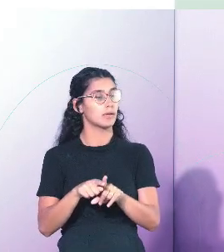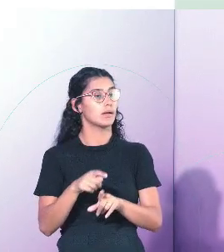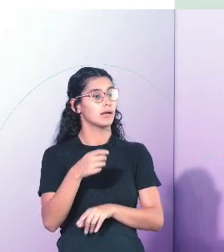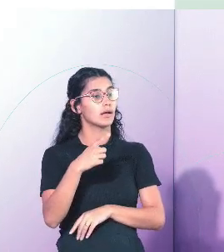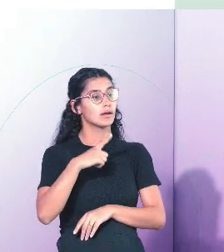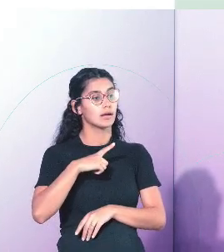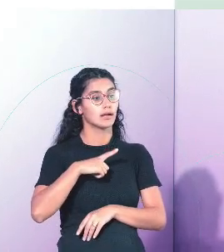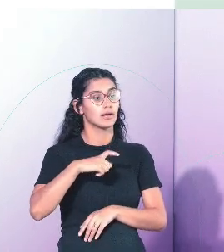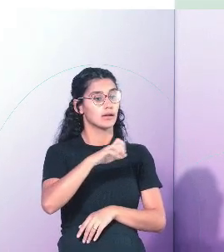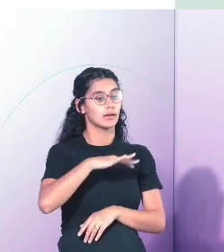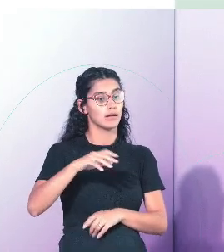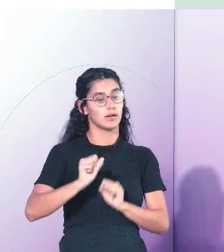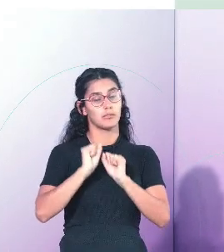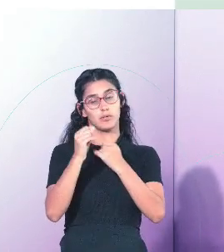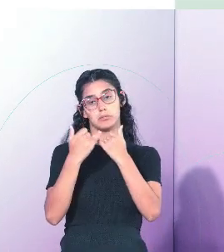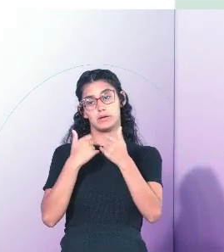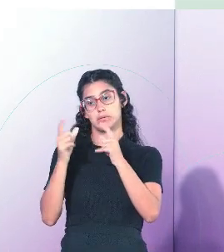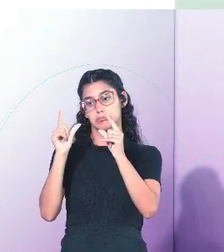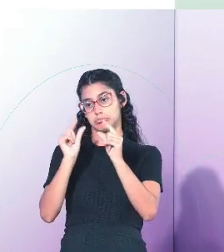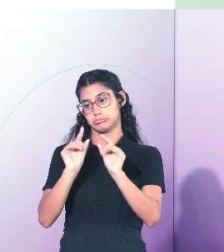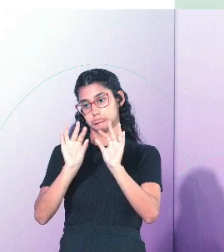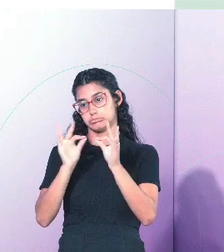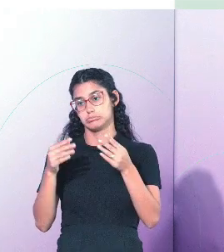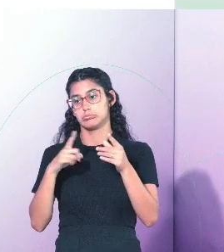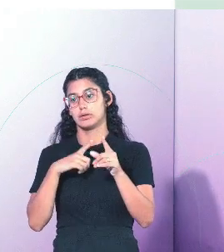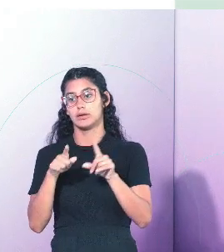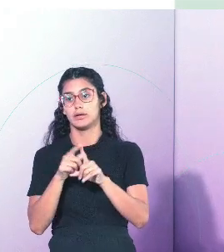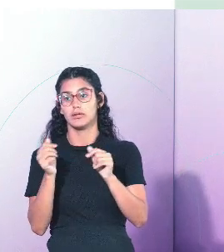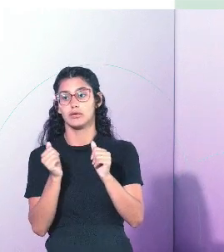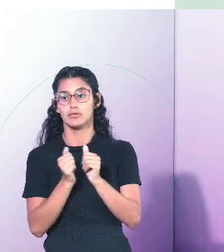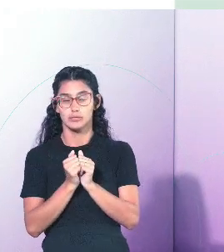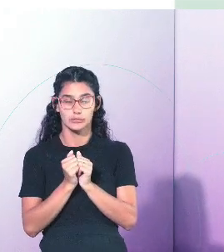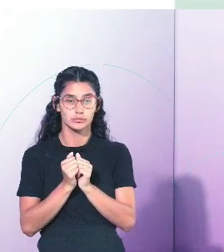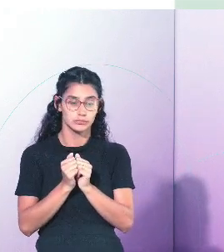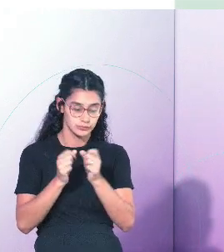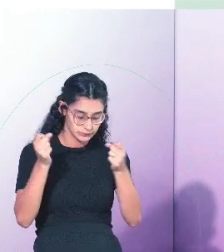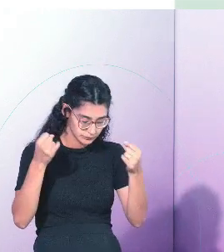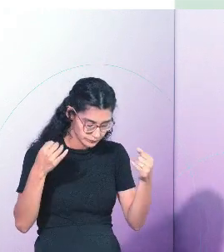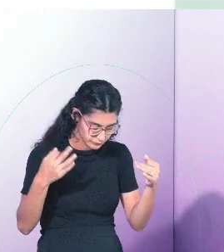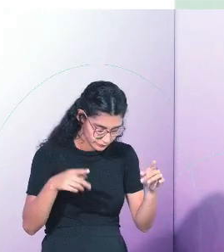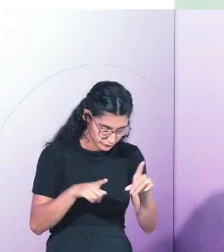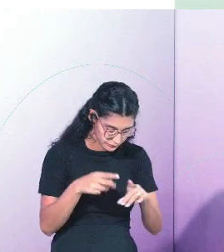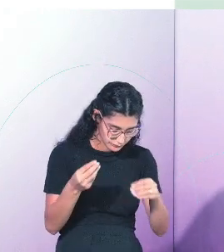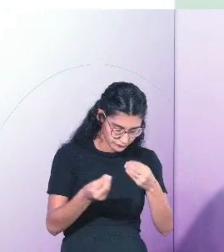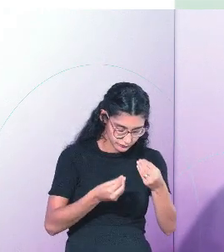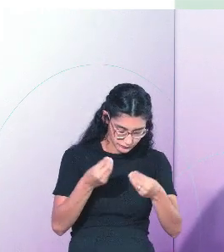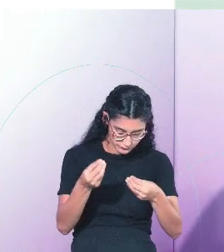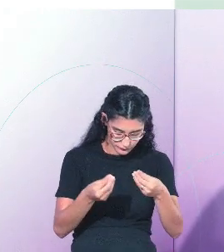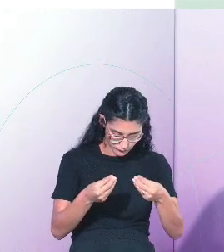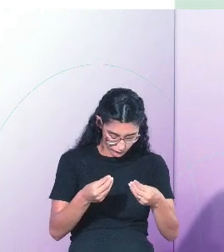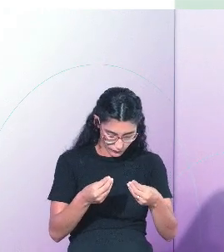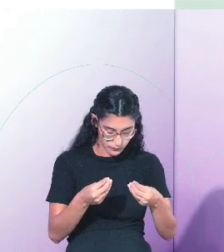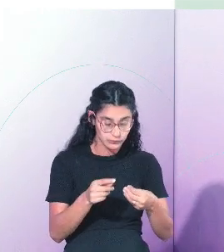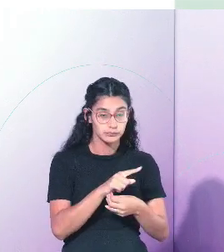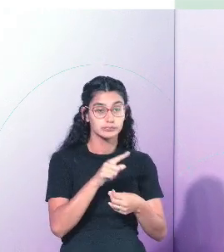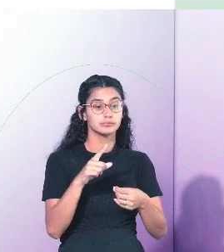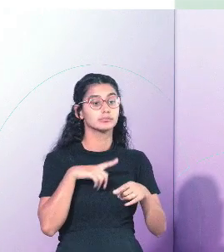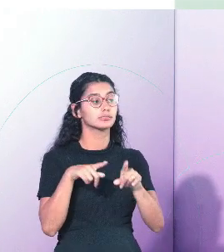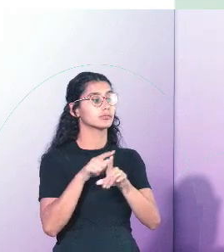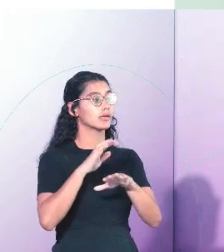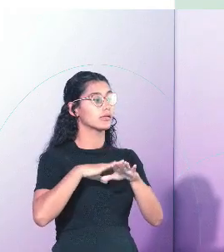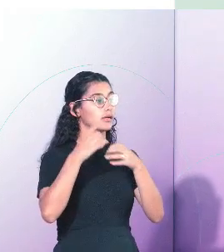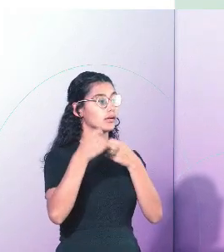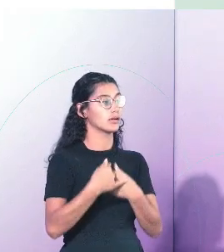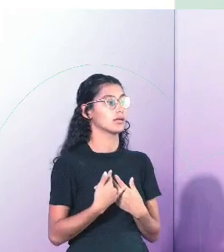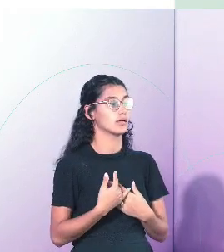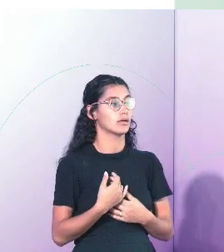que numericamente pode parecer pequeno, e aí eu teve uma mesa mais cedo discutindo sobre isso, sobre como você mensura e diz que aquele